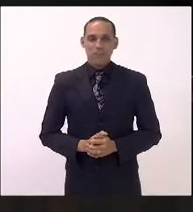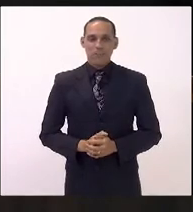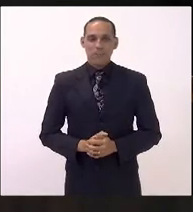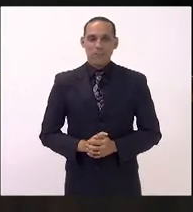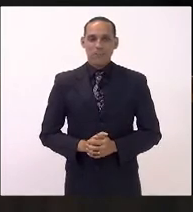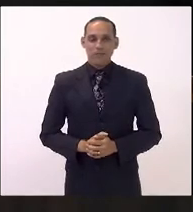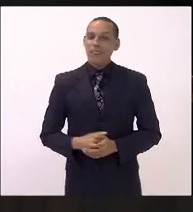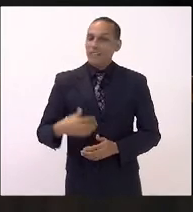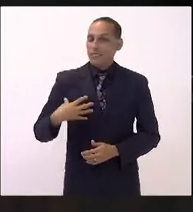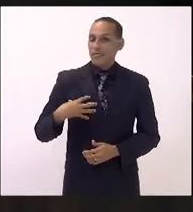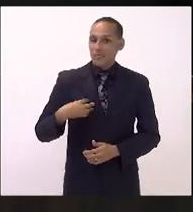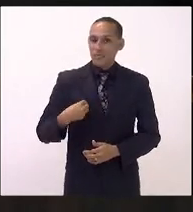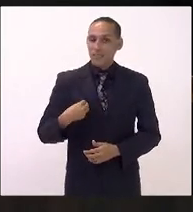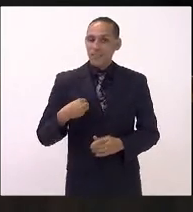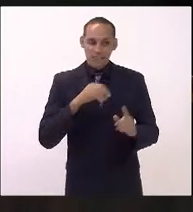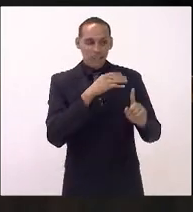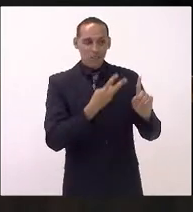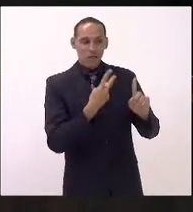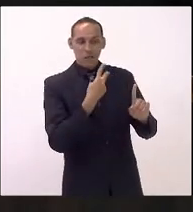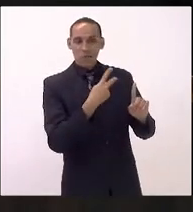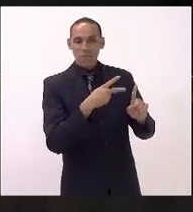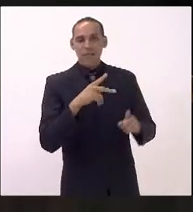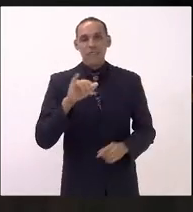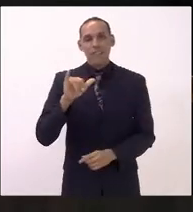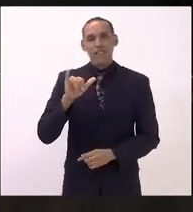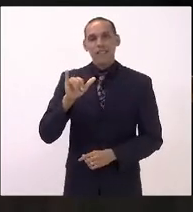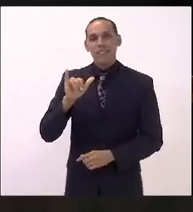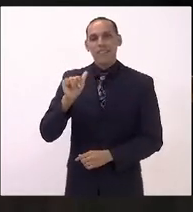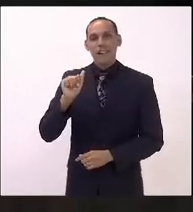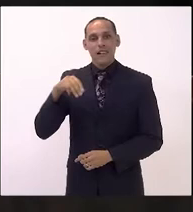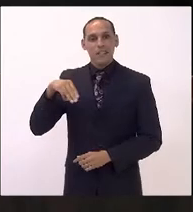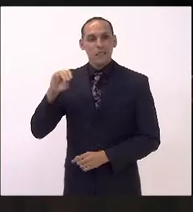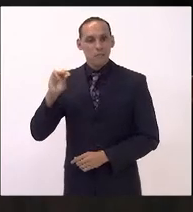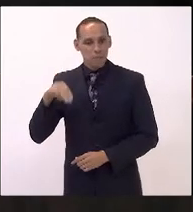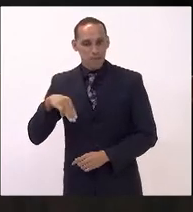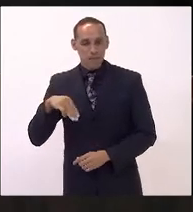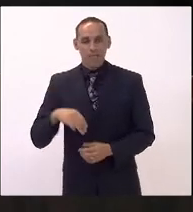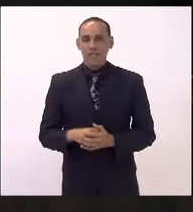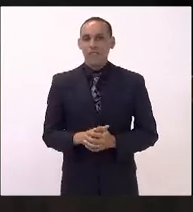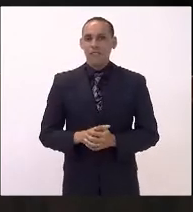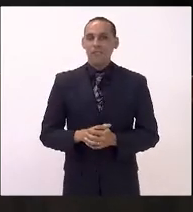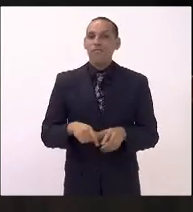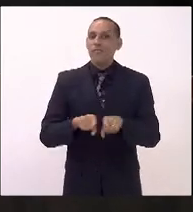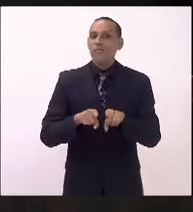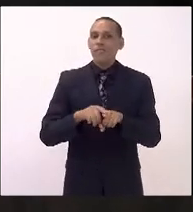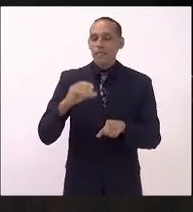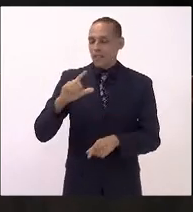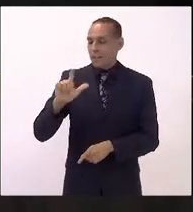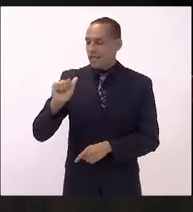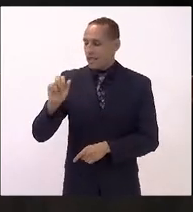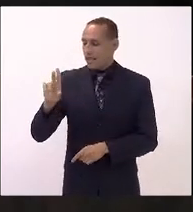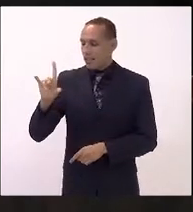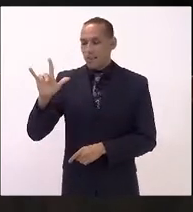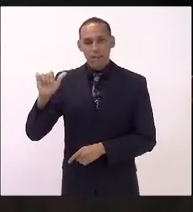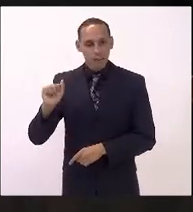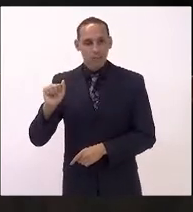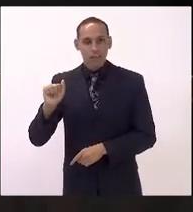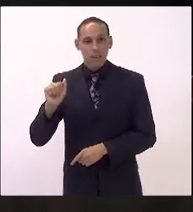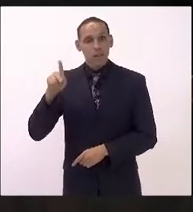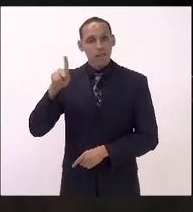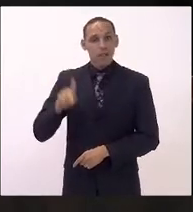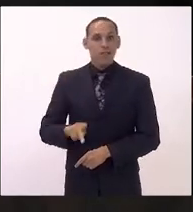da filha do nosso homenageado, Yamin Lobo Ivanir dos Santos, de Cláudia Vitalino, presidente